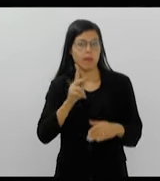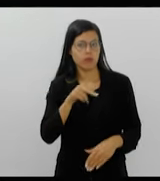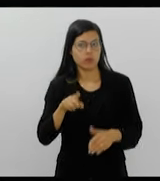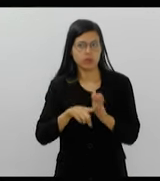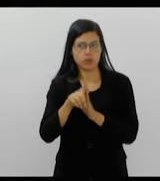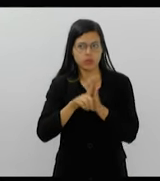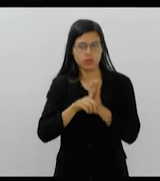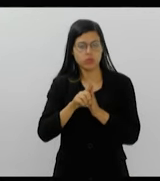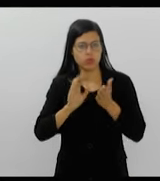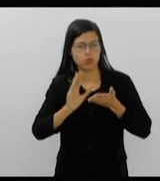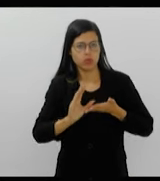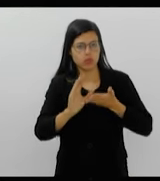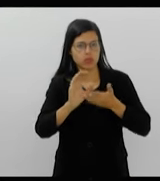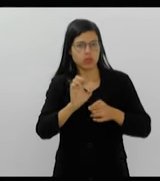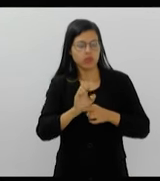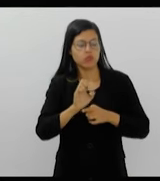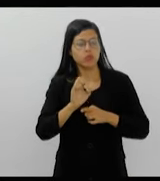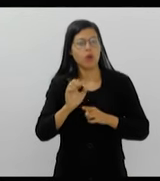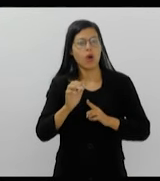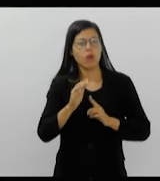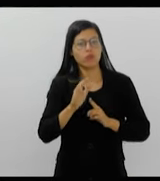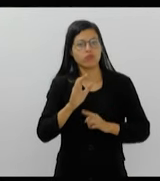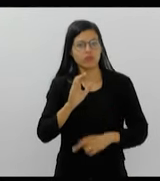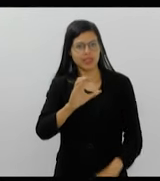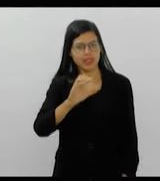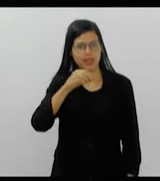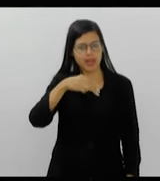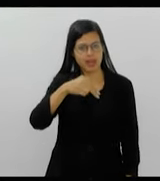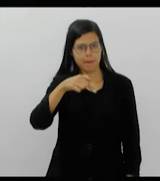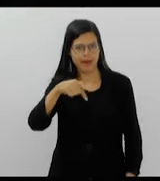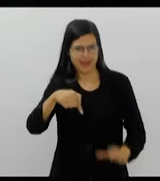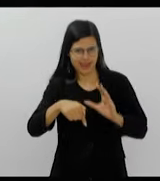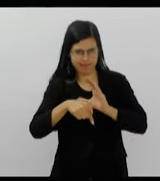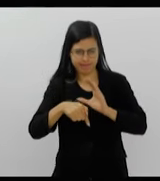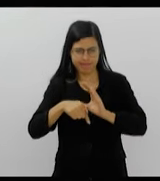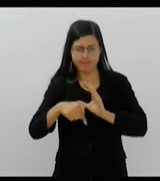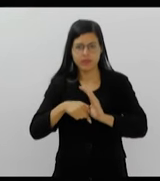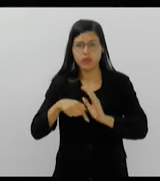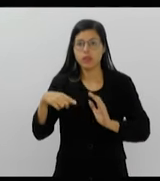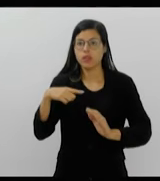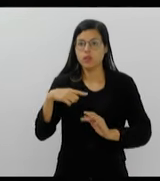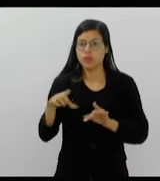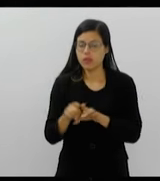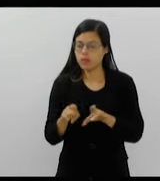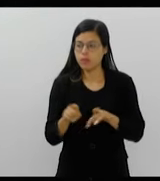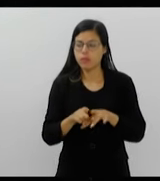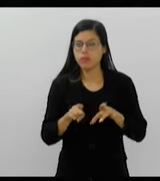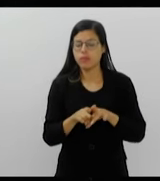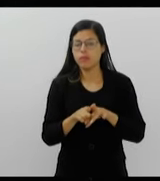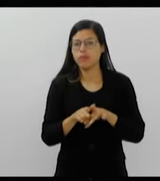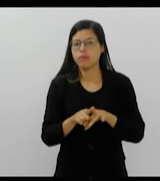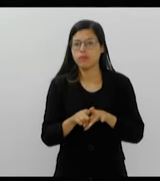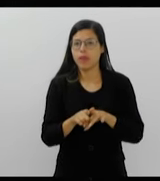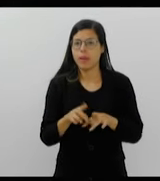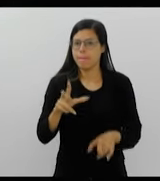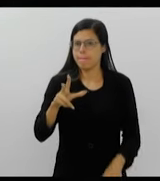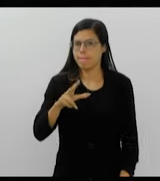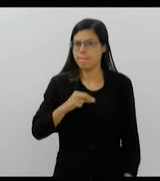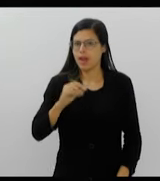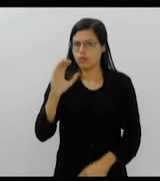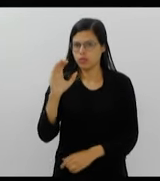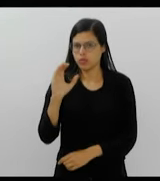de Desenvolvimento Científico e Tecnológico, o CNPq. Recebeu a Ordem Nacional do Mérito Científico